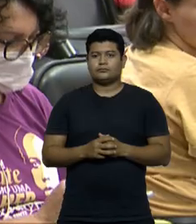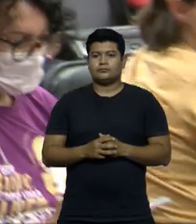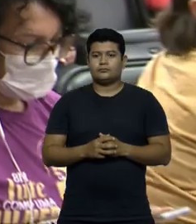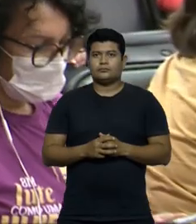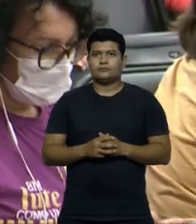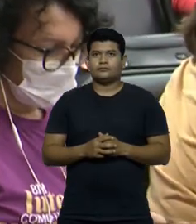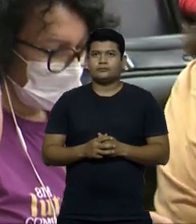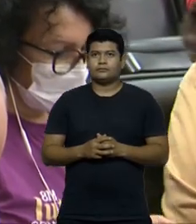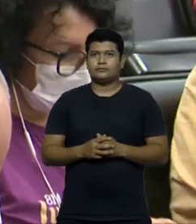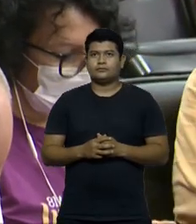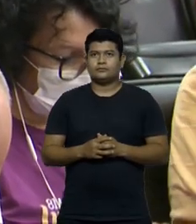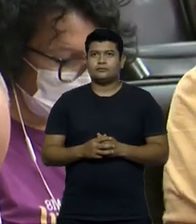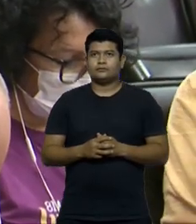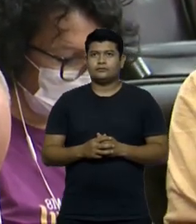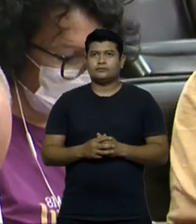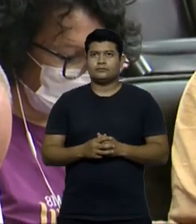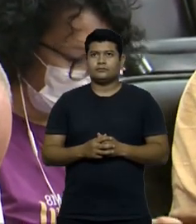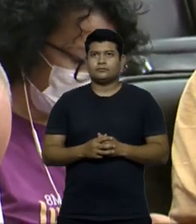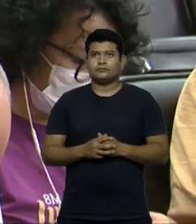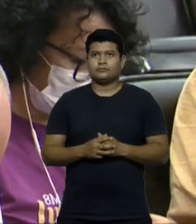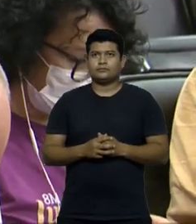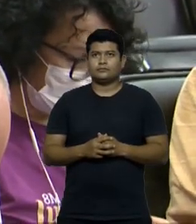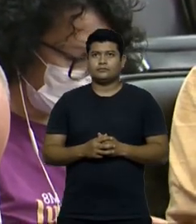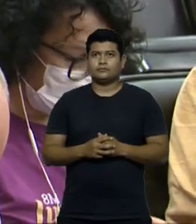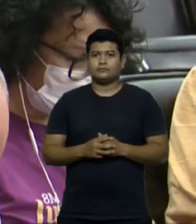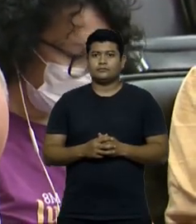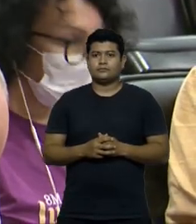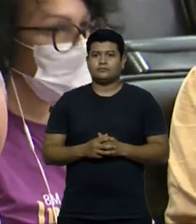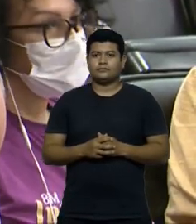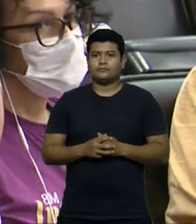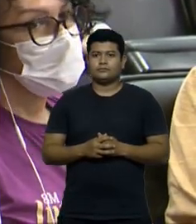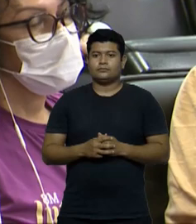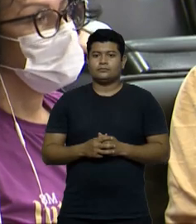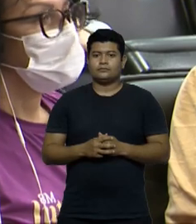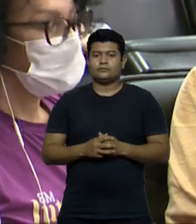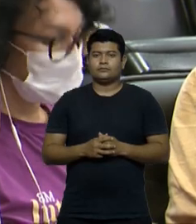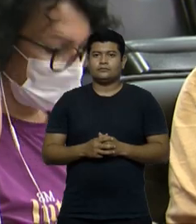e não é E aí